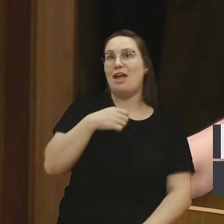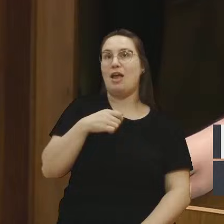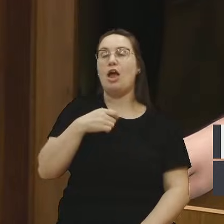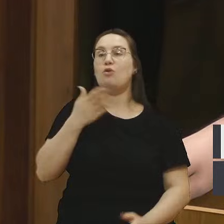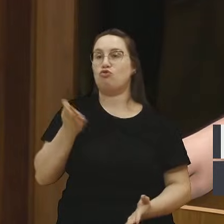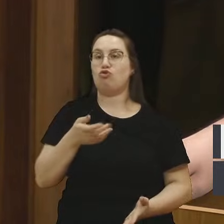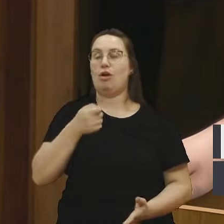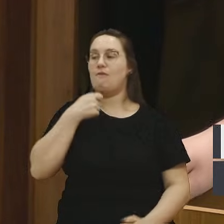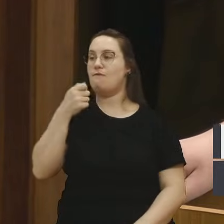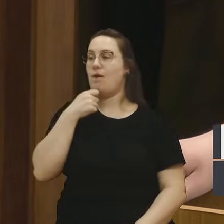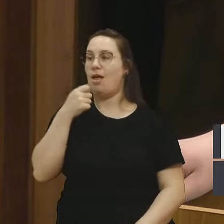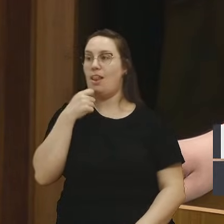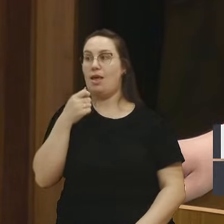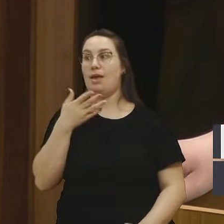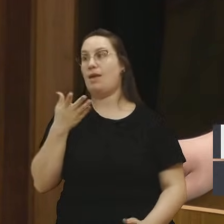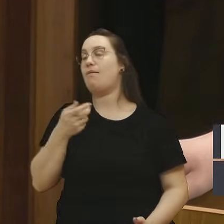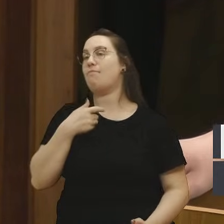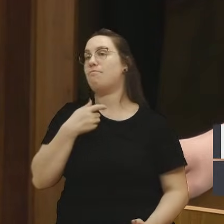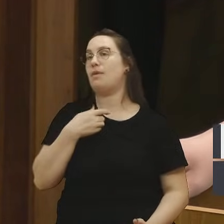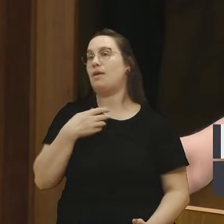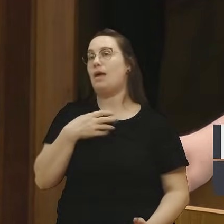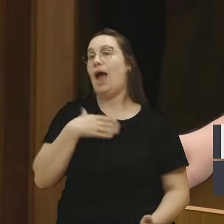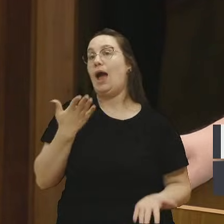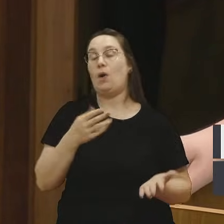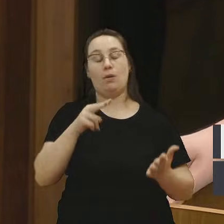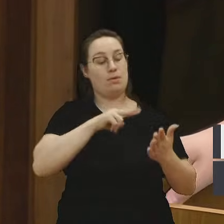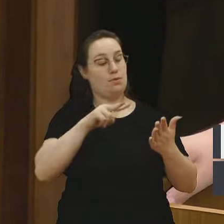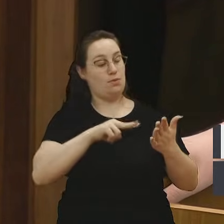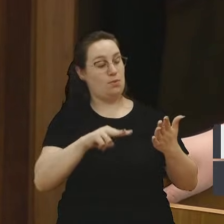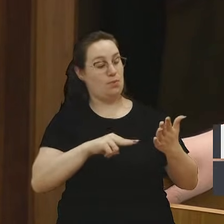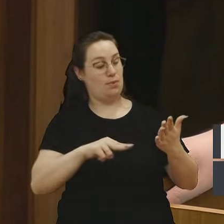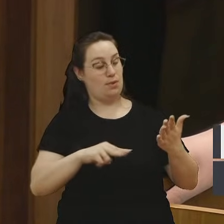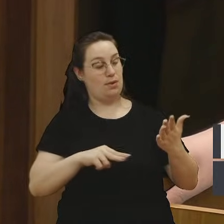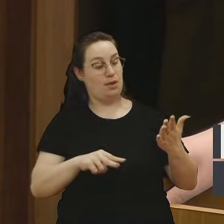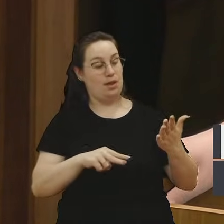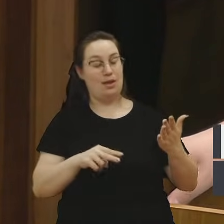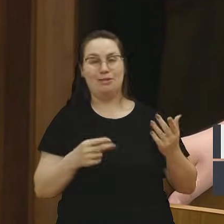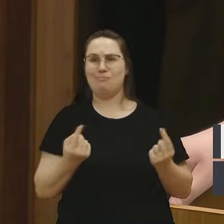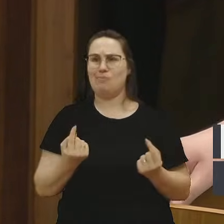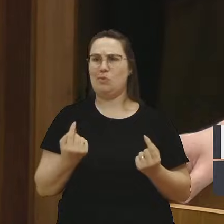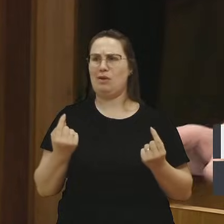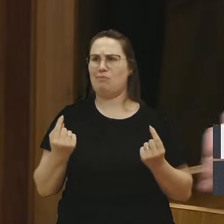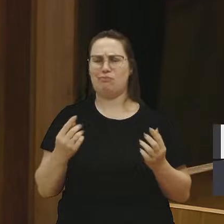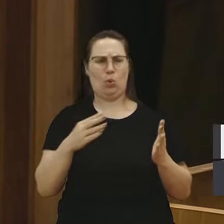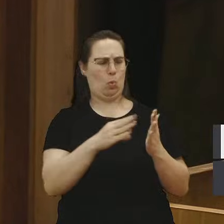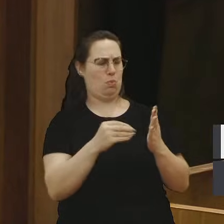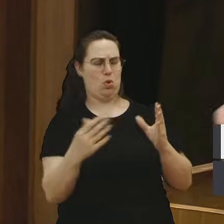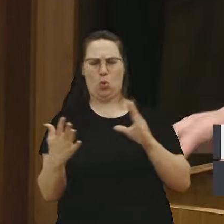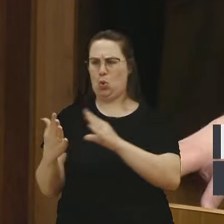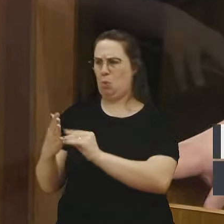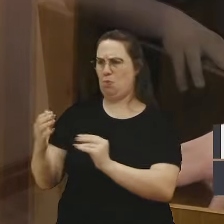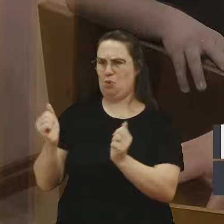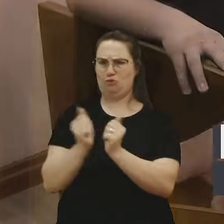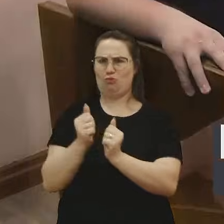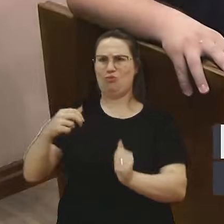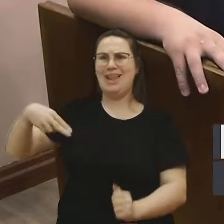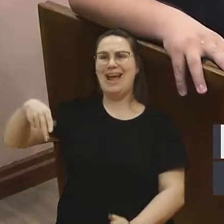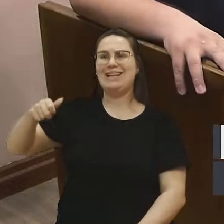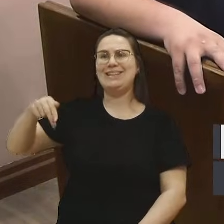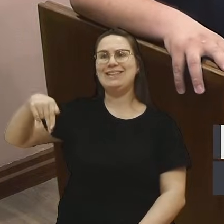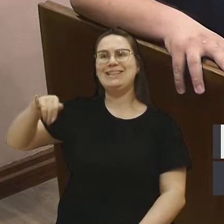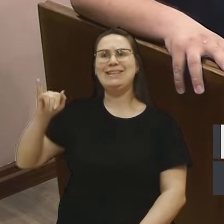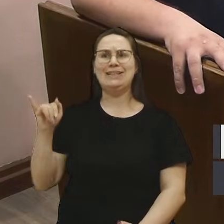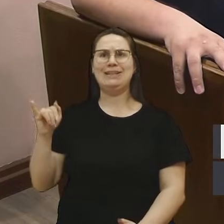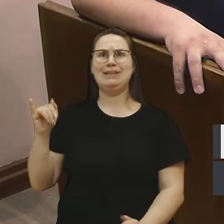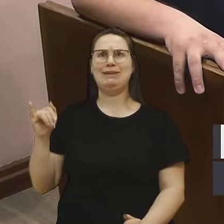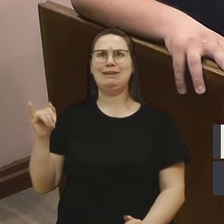escrito, que inclusive eu disse para a Nani, das duas uma, ou ela viu o meu discurso ou eu vi o discurso dela, porque inclusive algumas expressões aqui, elas se tocam